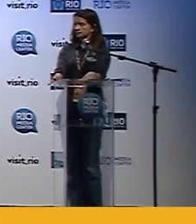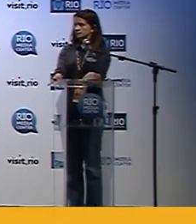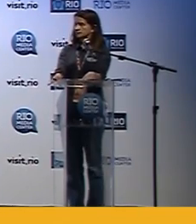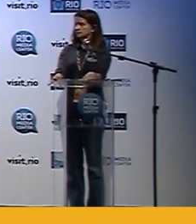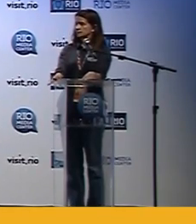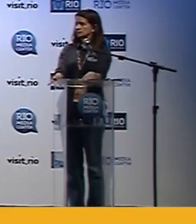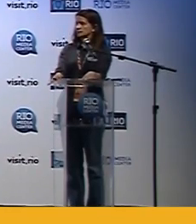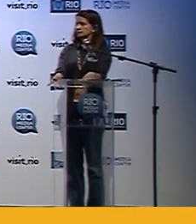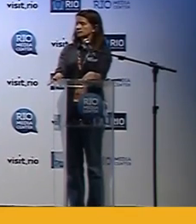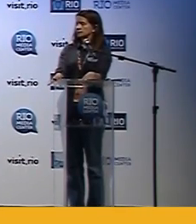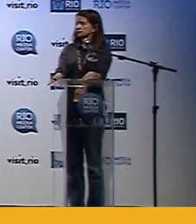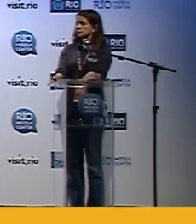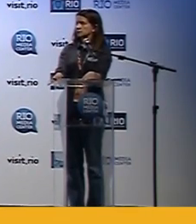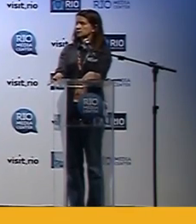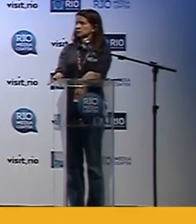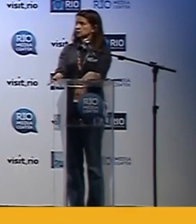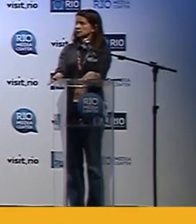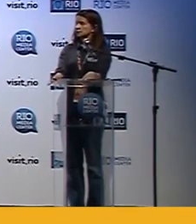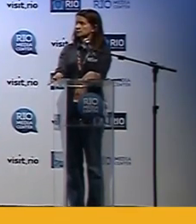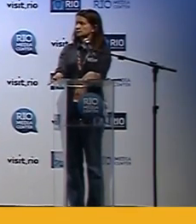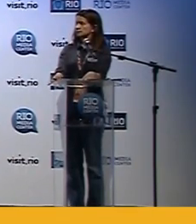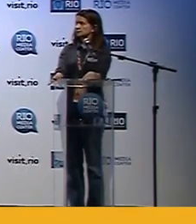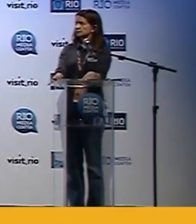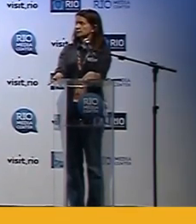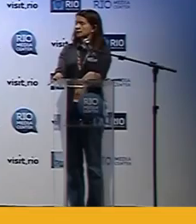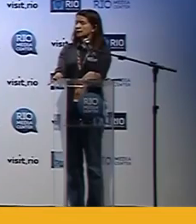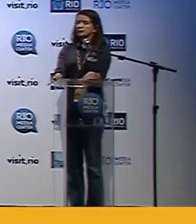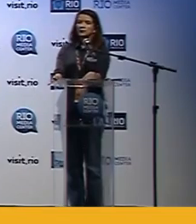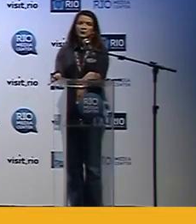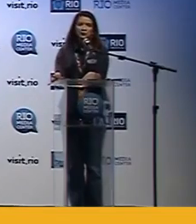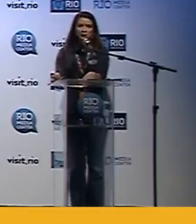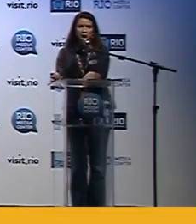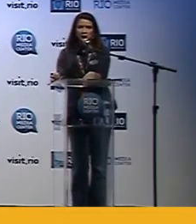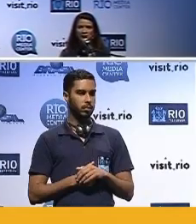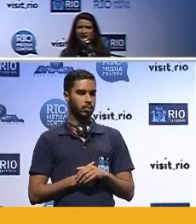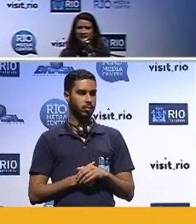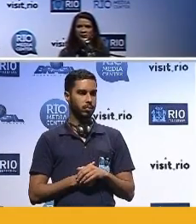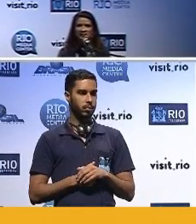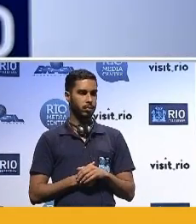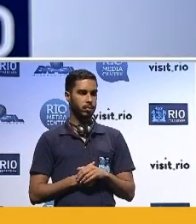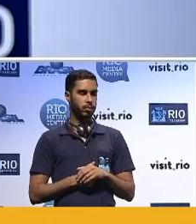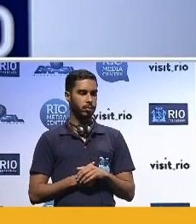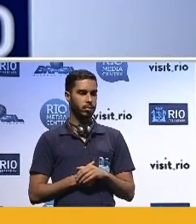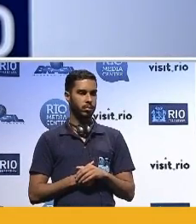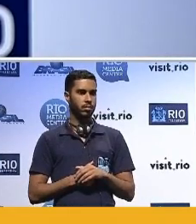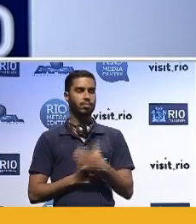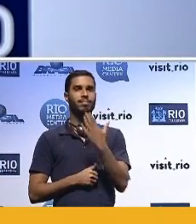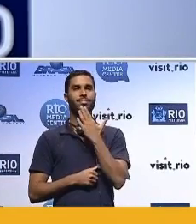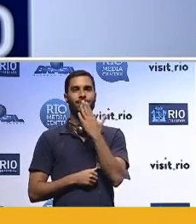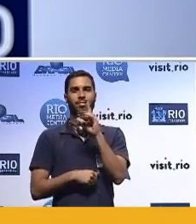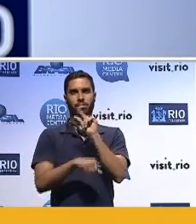Nós estamos acompanhando aí ao vivo imagens direto do Rio Media Center, no Rio de Janeiro,